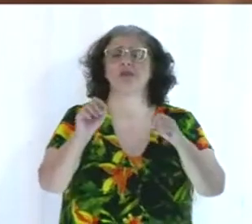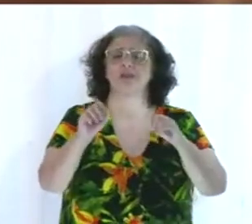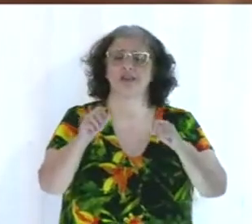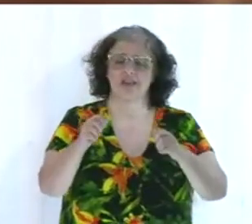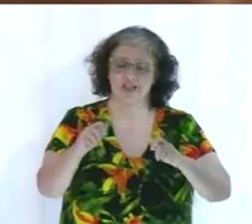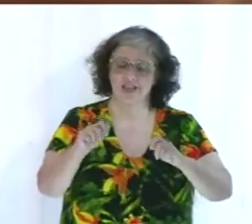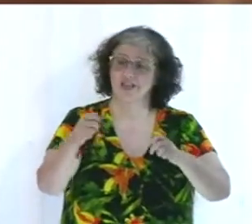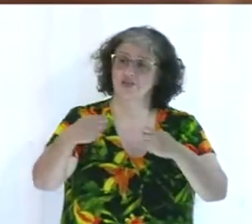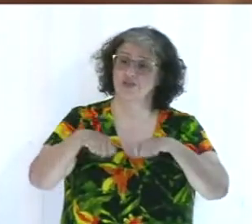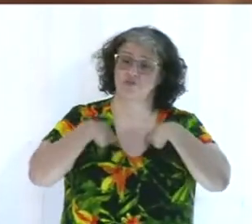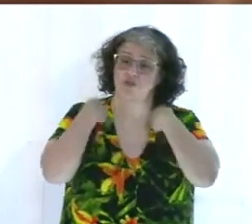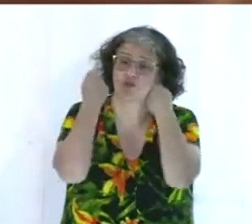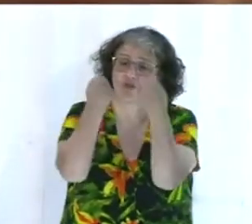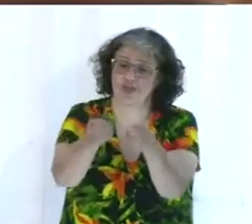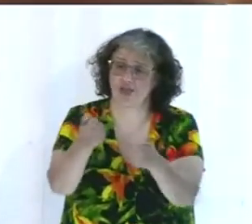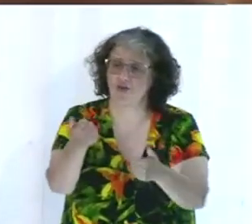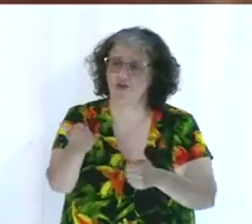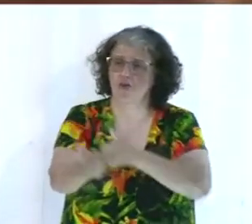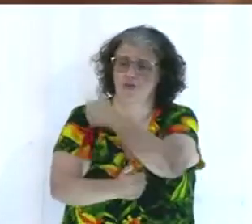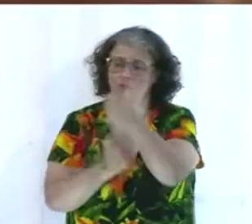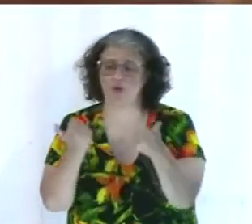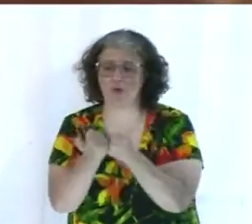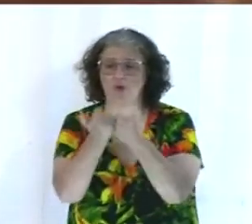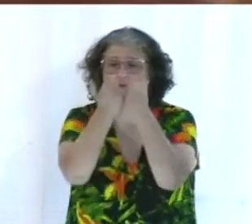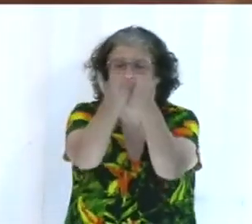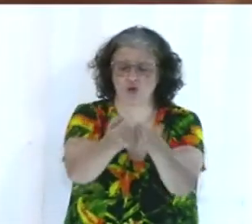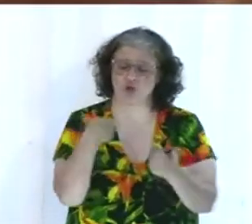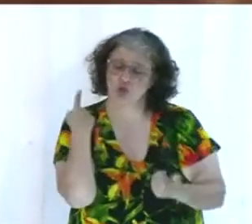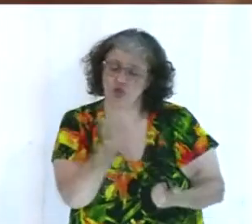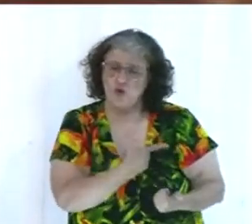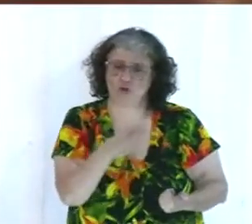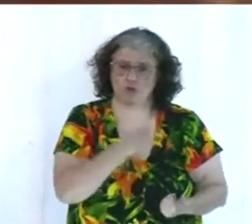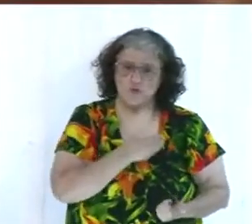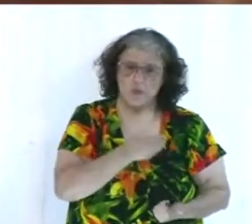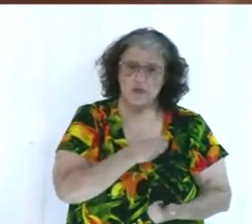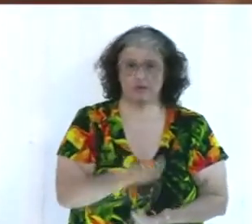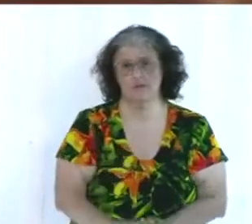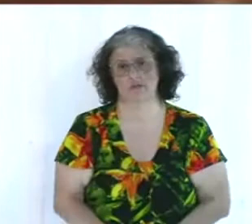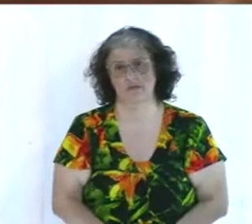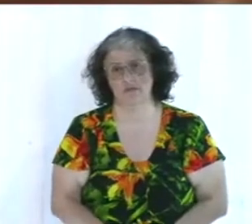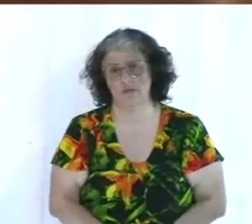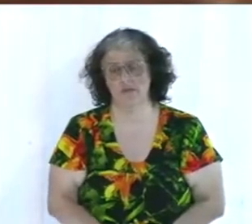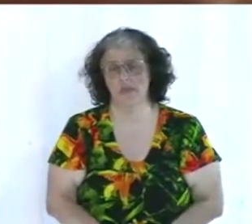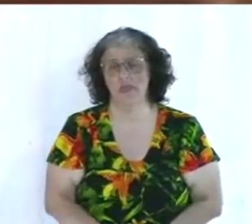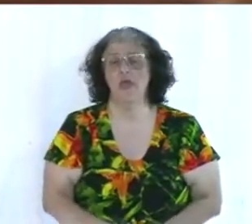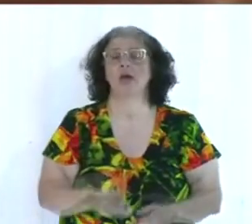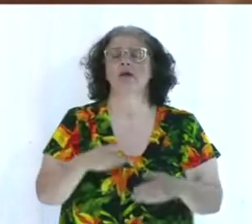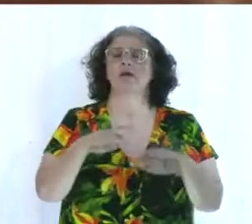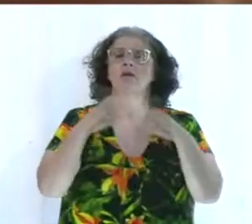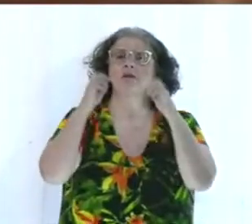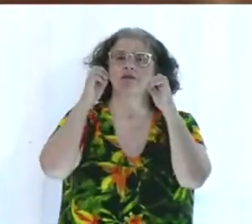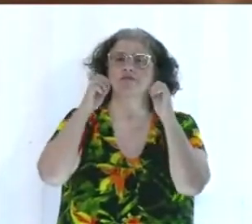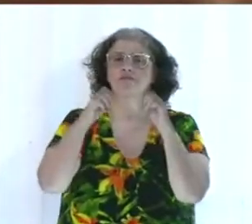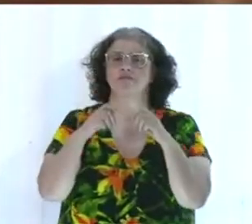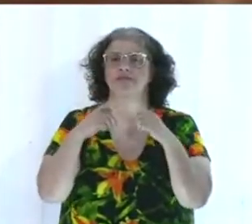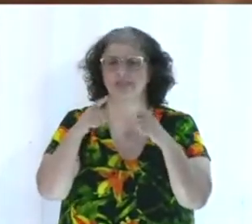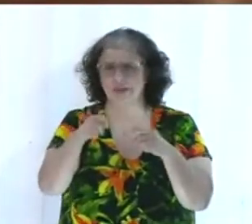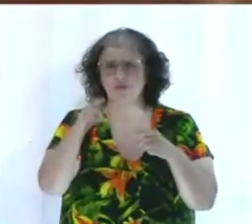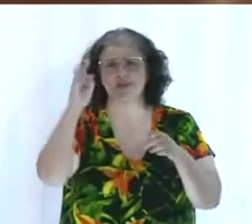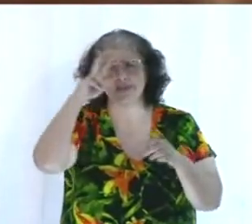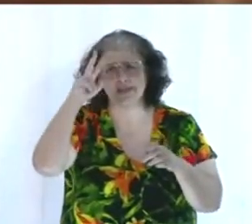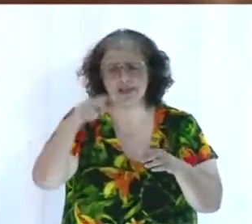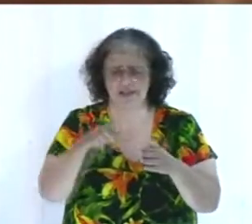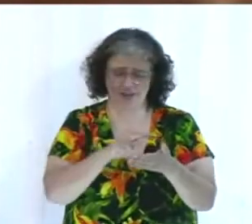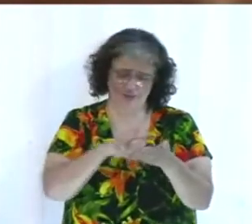pelos nossos pecados. Na sua própria saudação, Paulo já está dizendo àquela igreja: vocês se